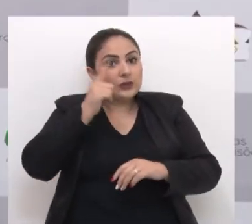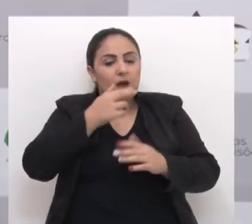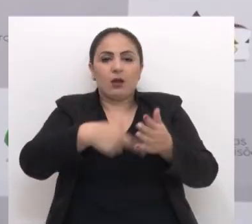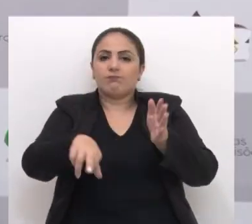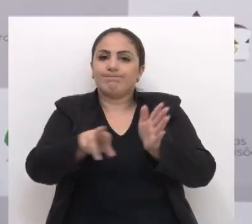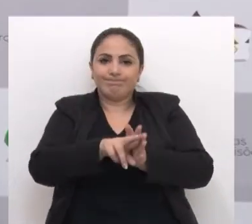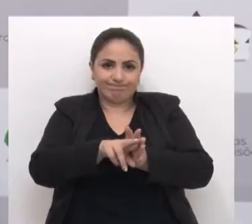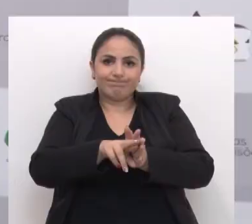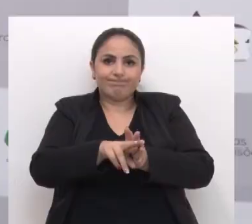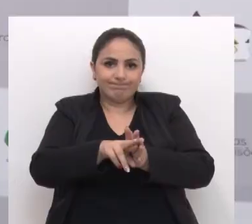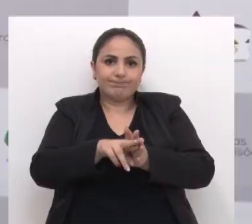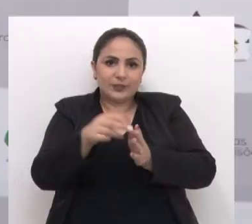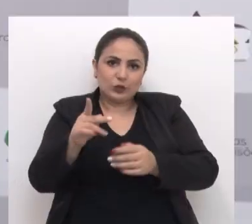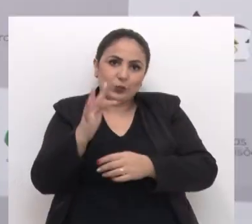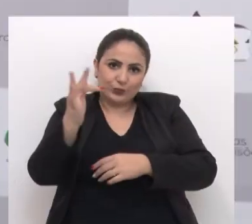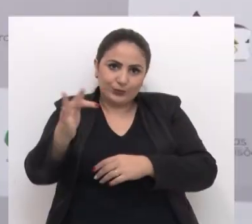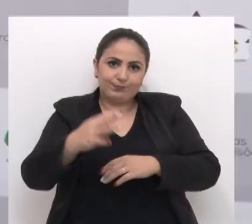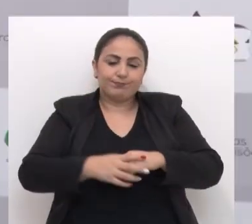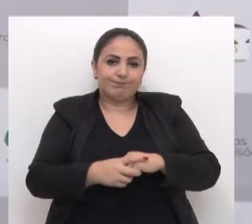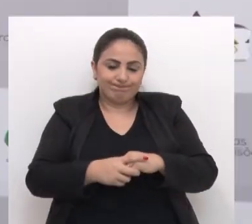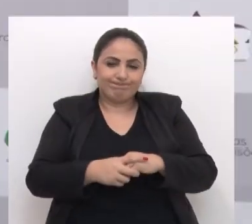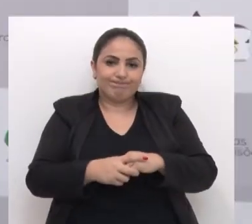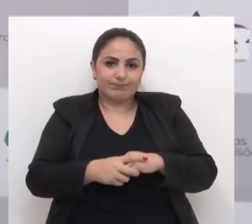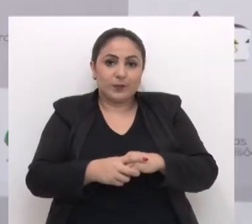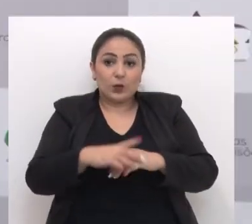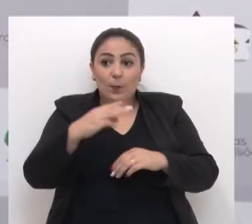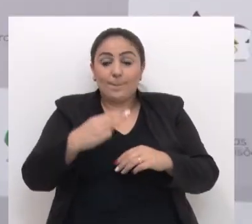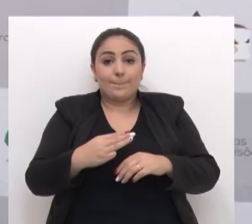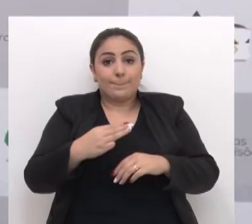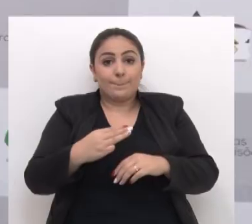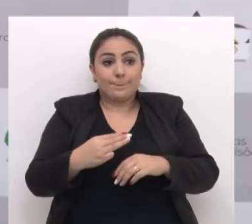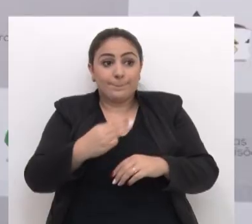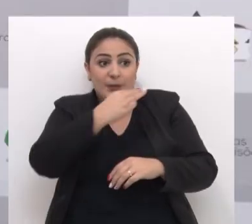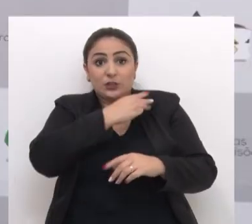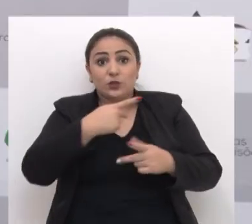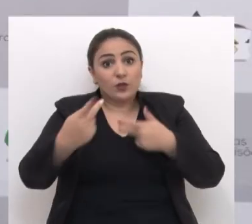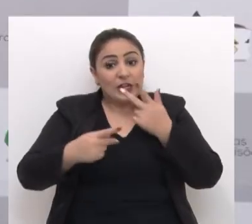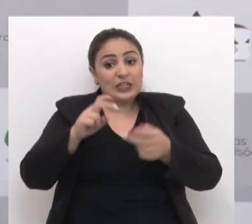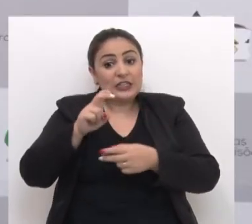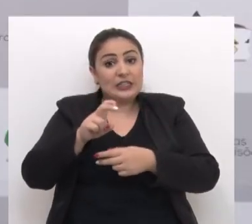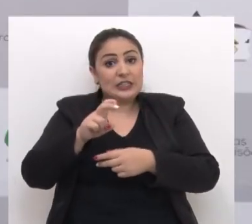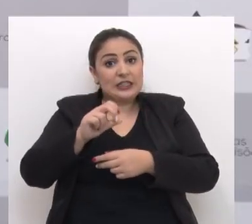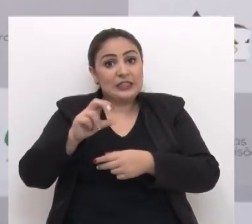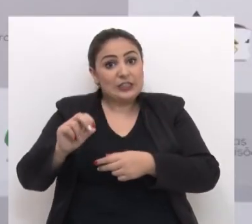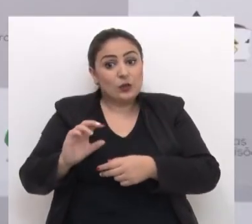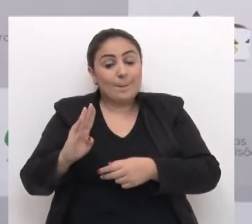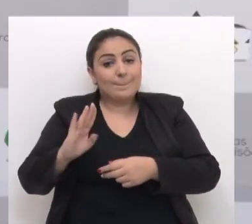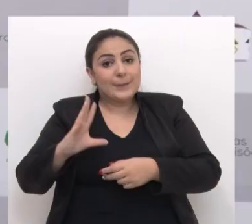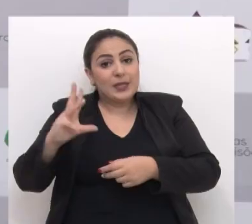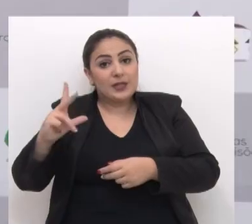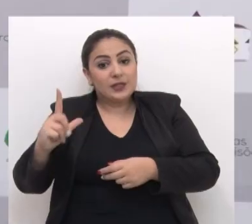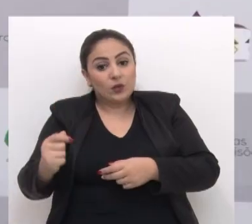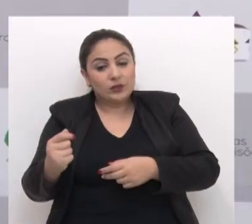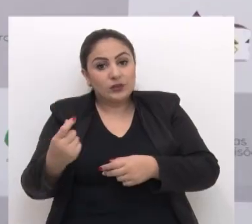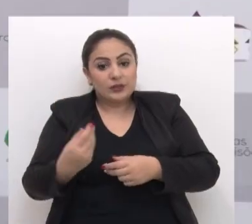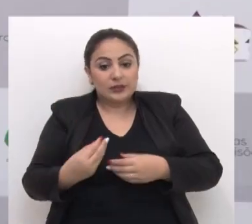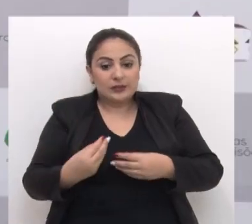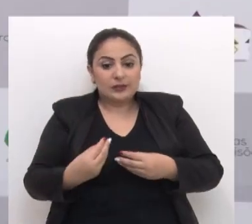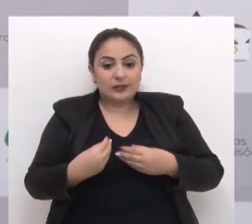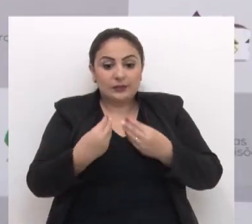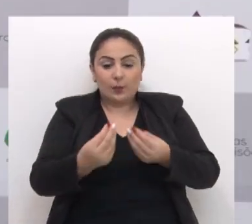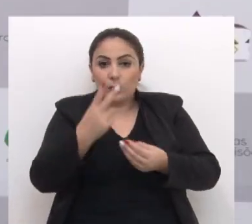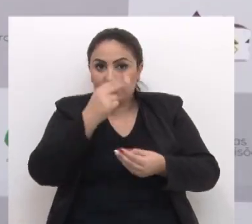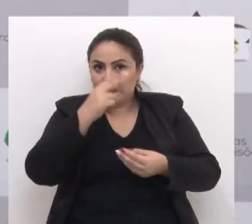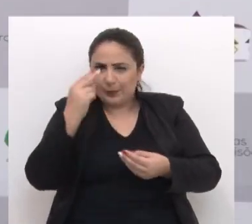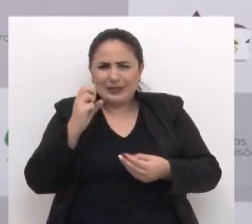vamos conseguir recuperar isso no futuro. O ministro sinaliza com 500 bilhões no futuro para serem distribuídos entre